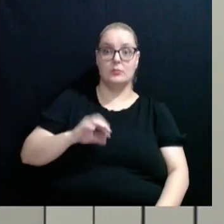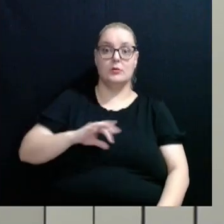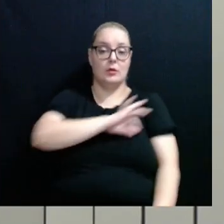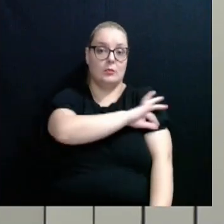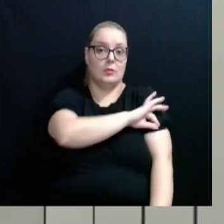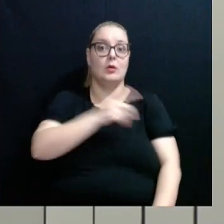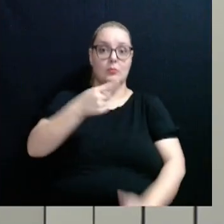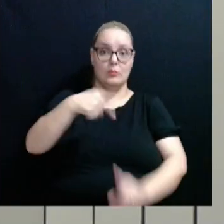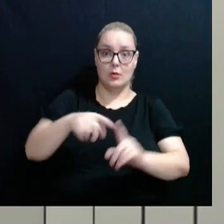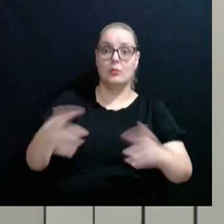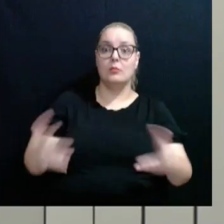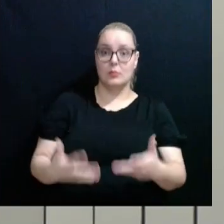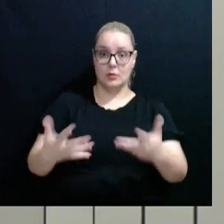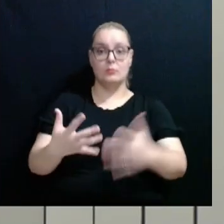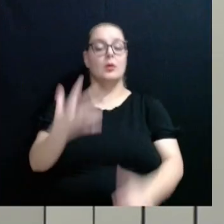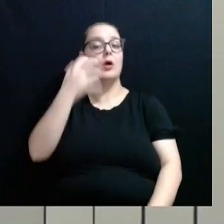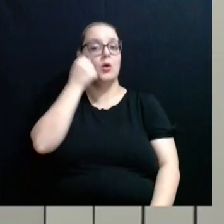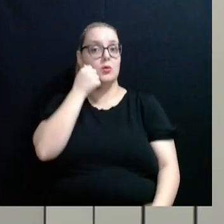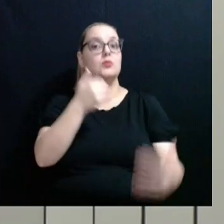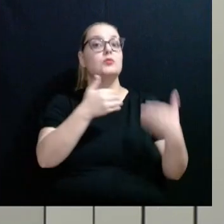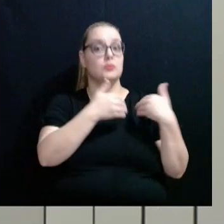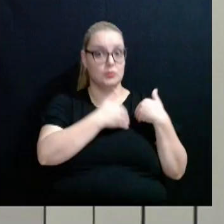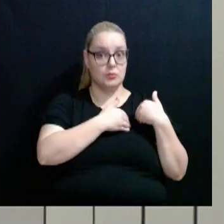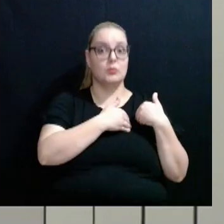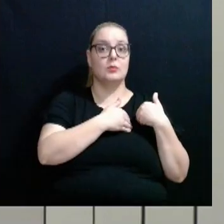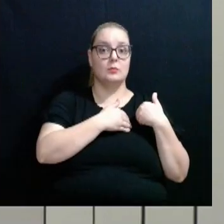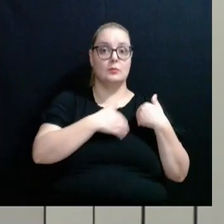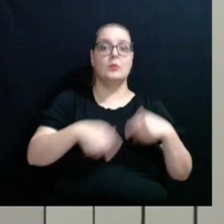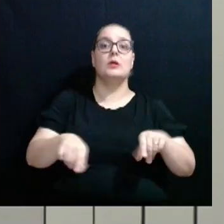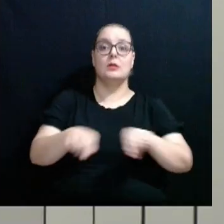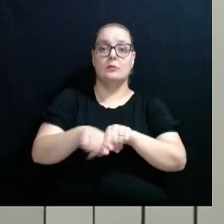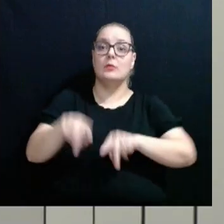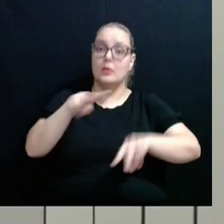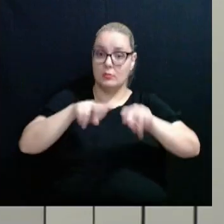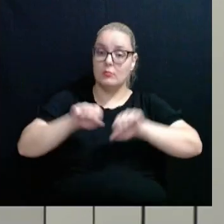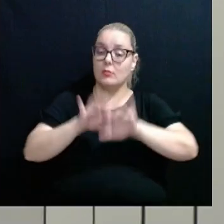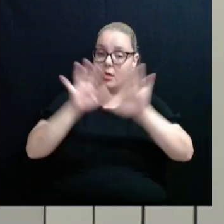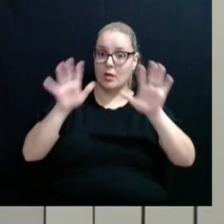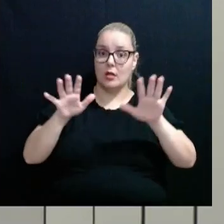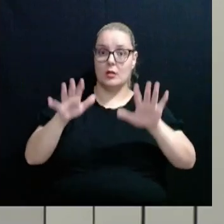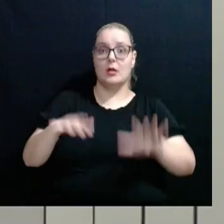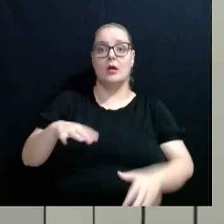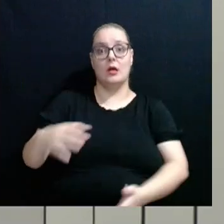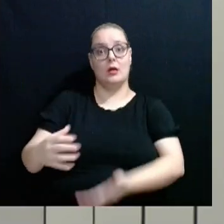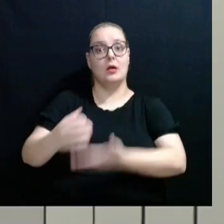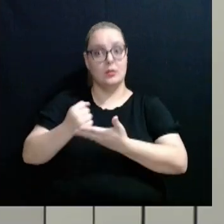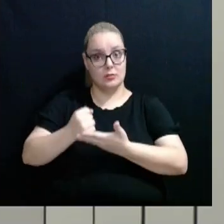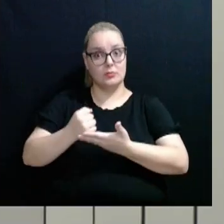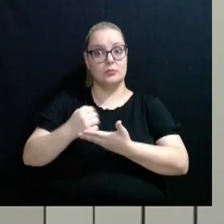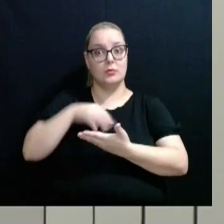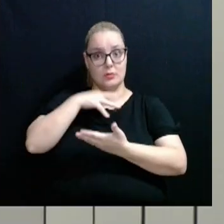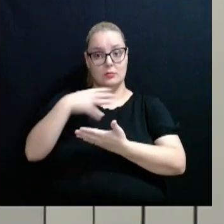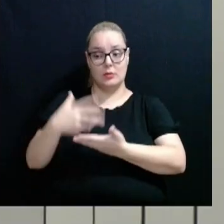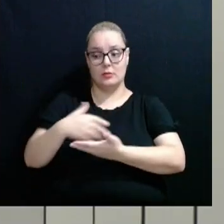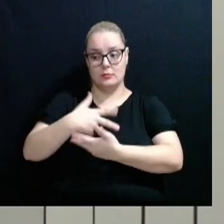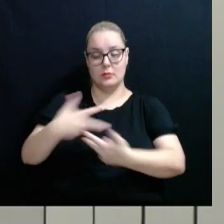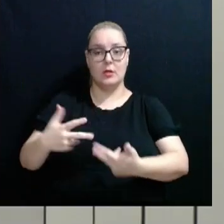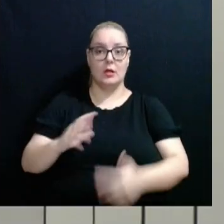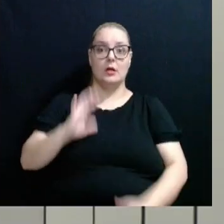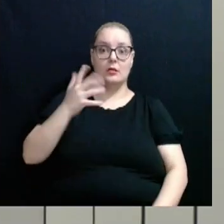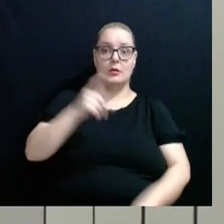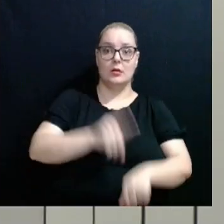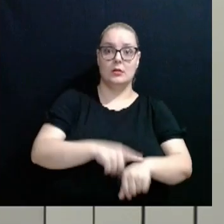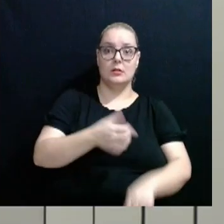incentivar a adoção responsável e dar mais visibilidade a animais resgatados. Lembrando que a sessão acontece a partir das 6 da tarde